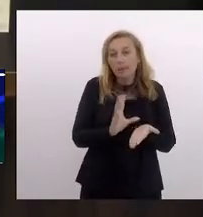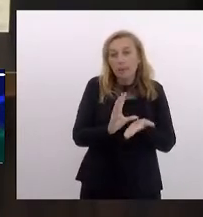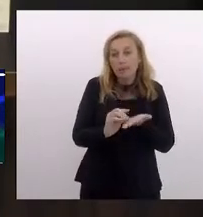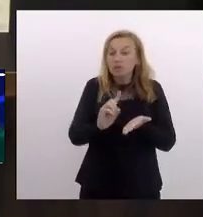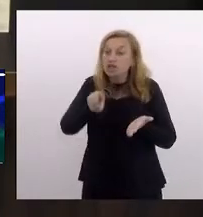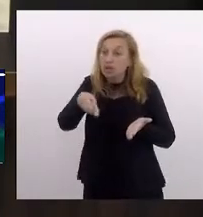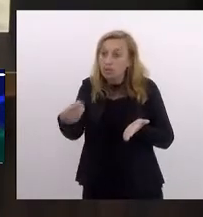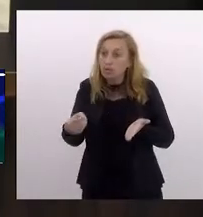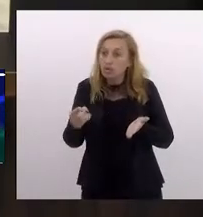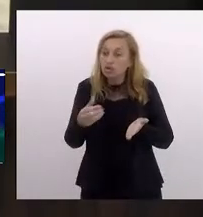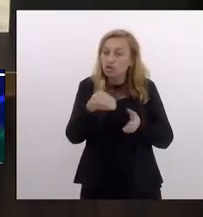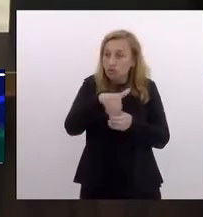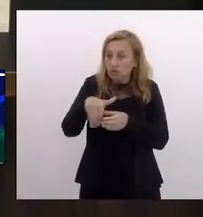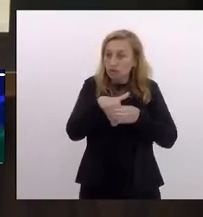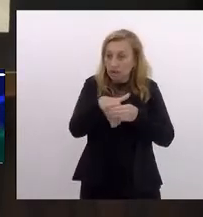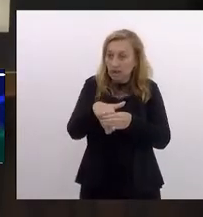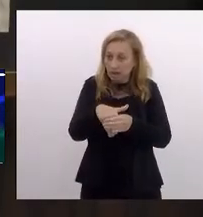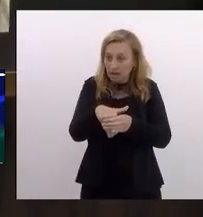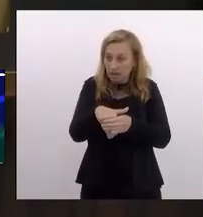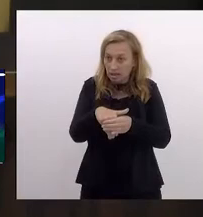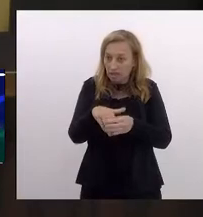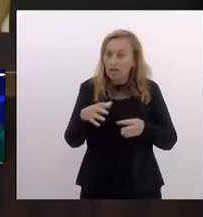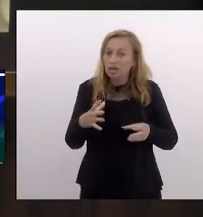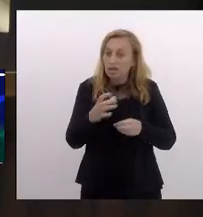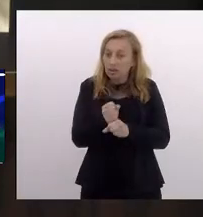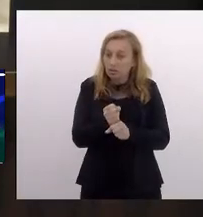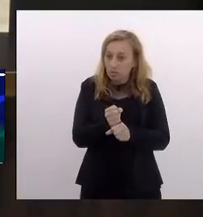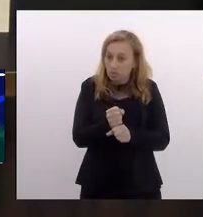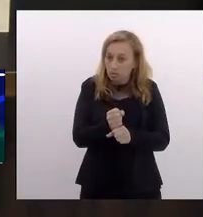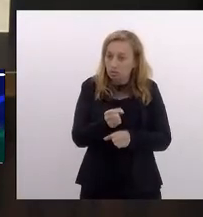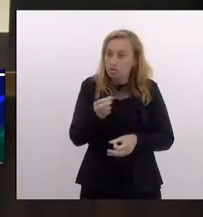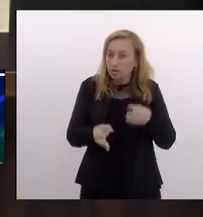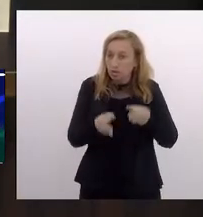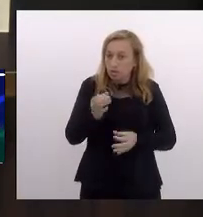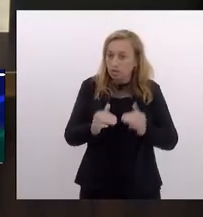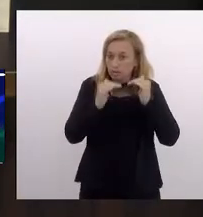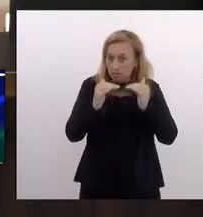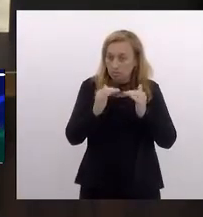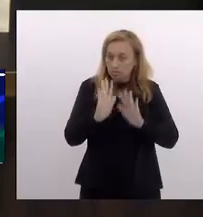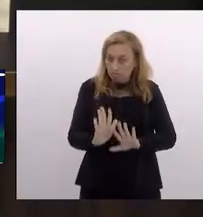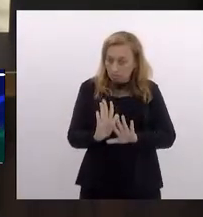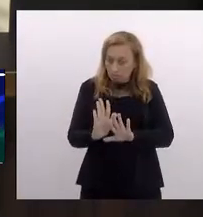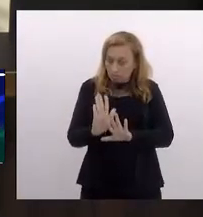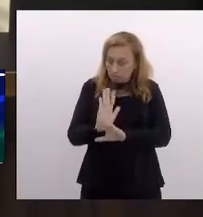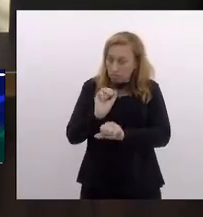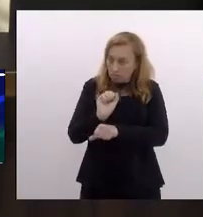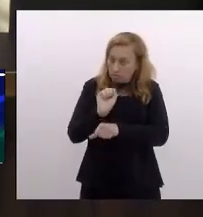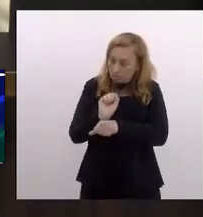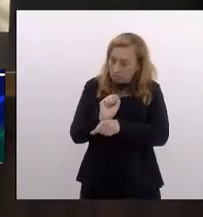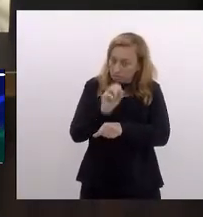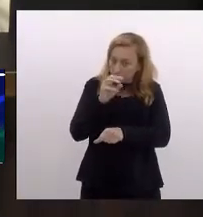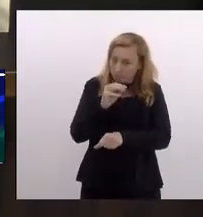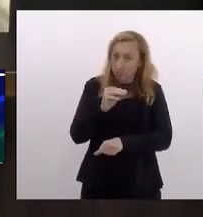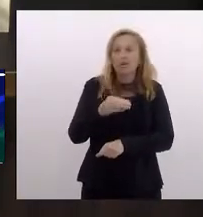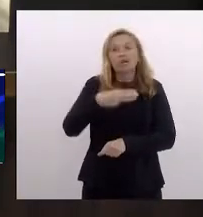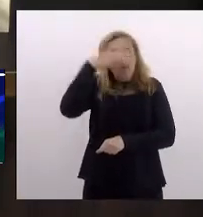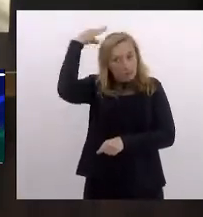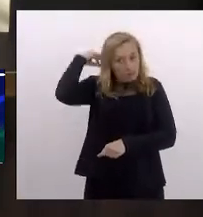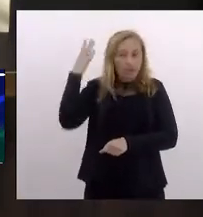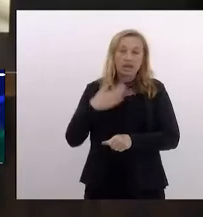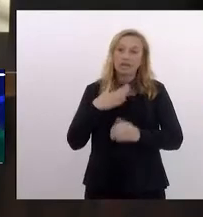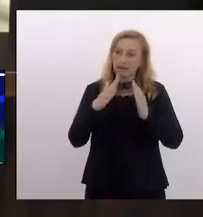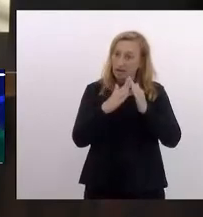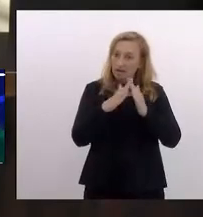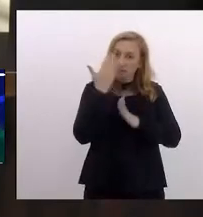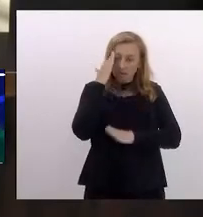e depois que voltaram às contas do Tribunal de Contas e os tem só o estado de sua massa ó aqui é a casa